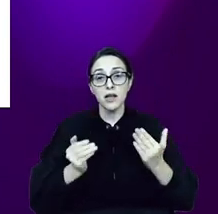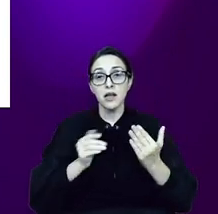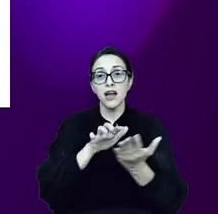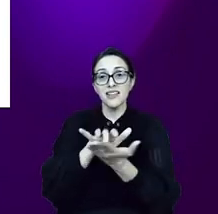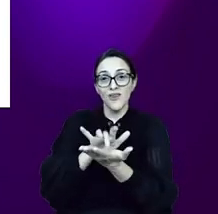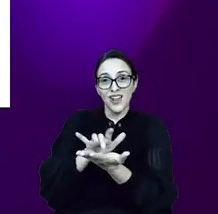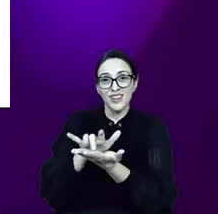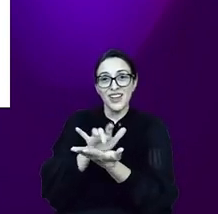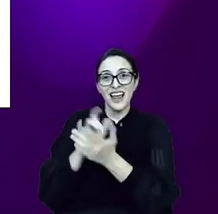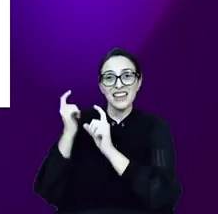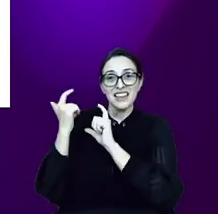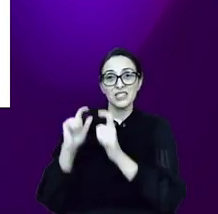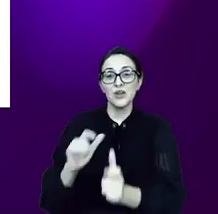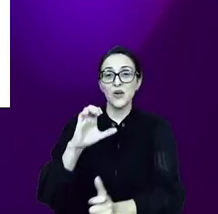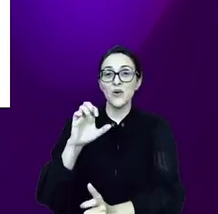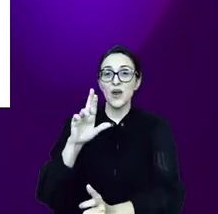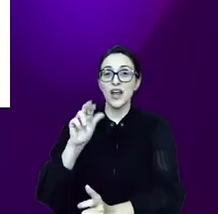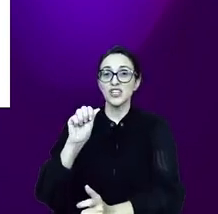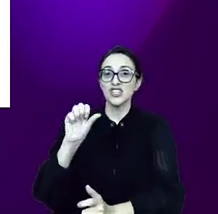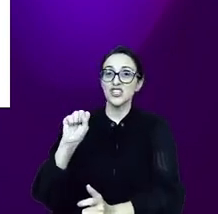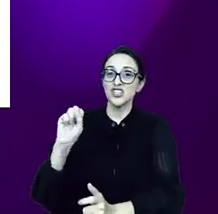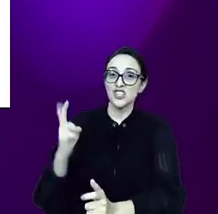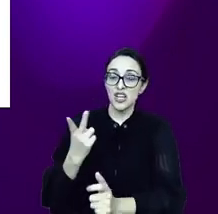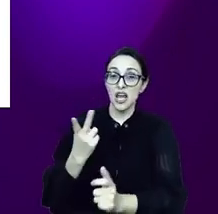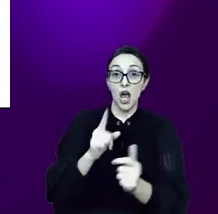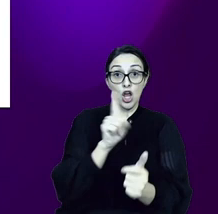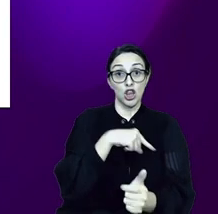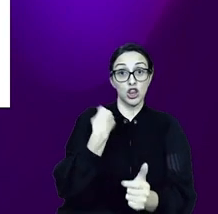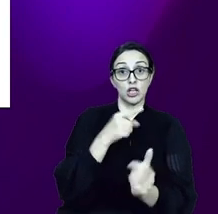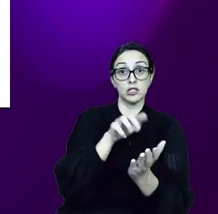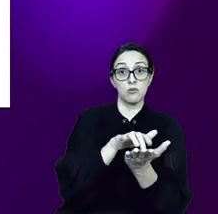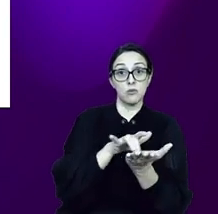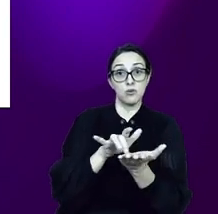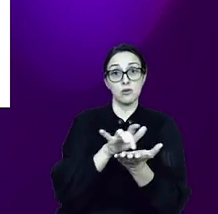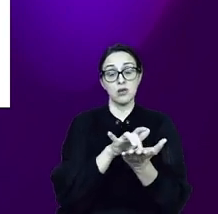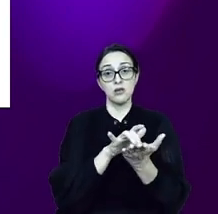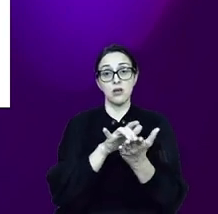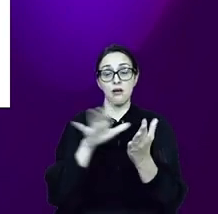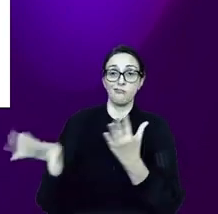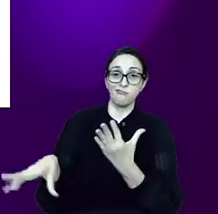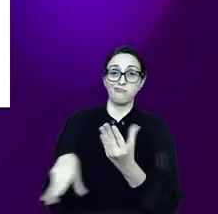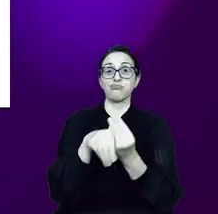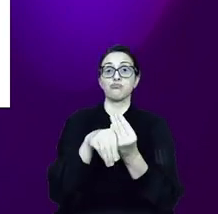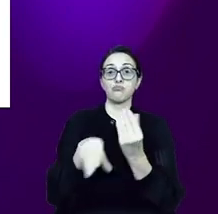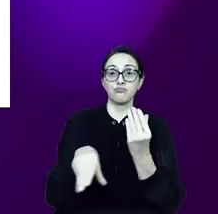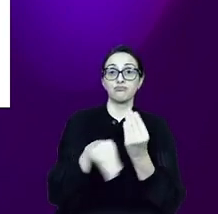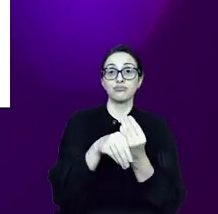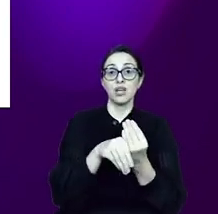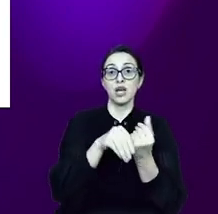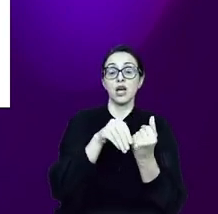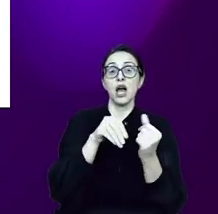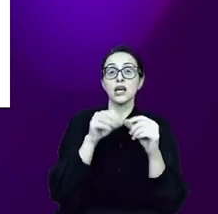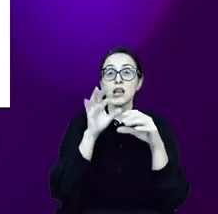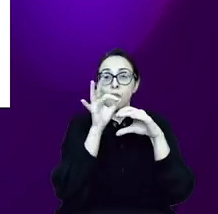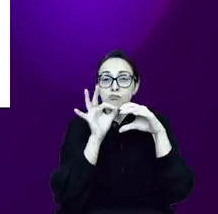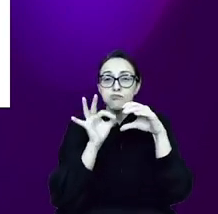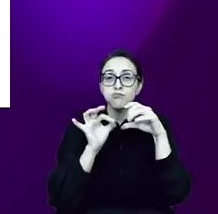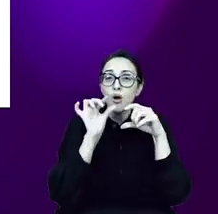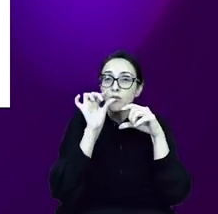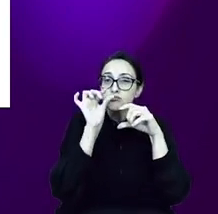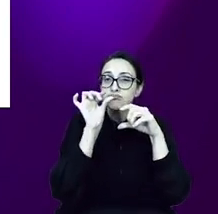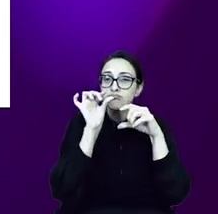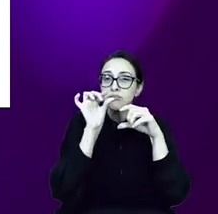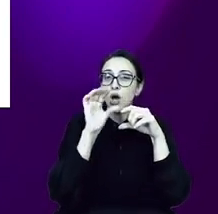calculadora tradicional CRASH, né, com a nossa calculadora, onde a gente incorporava a coagulopatia, mostrando